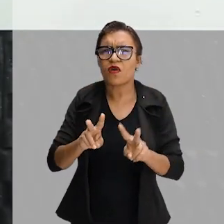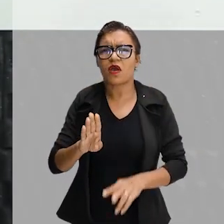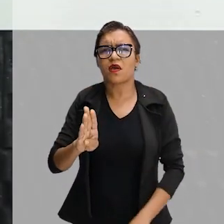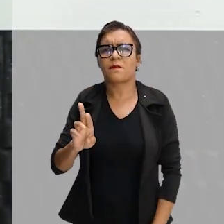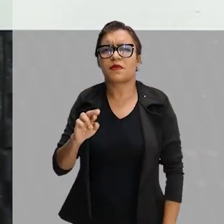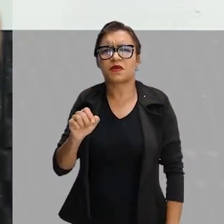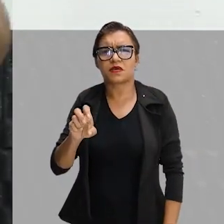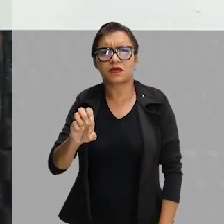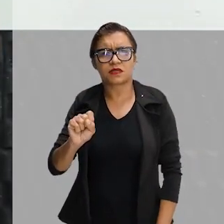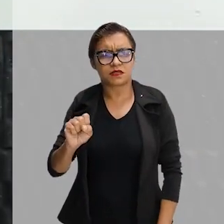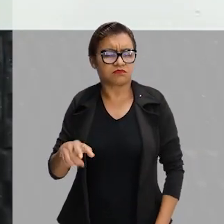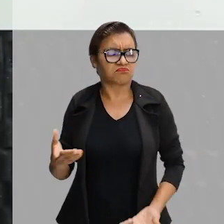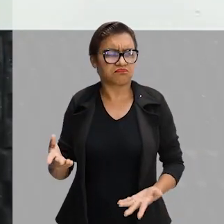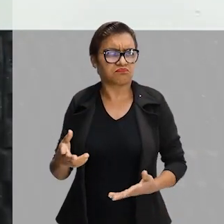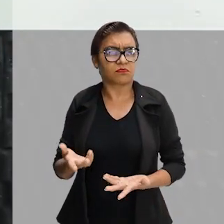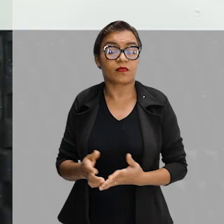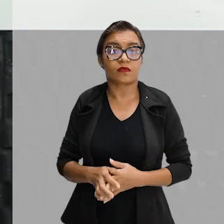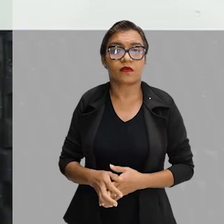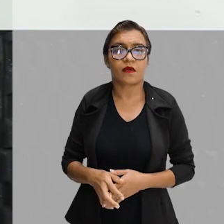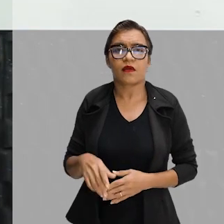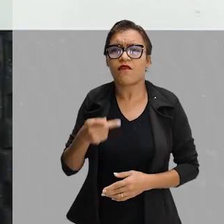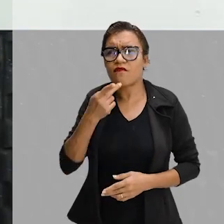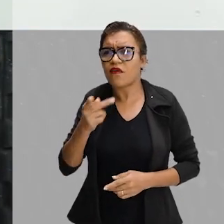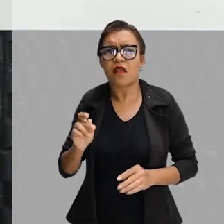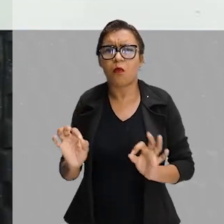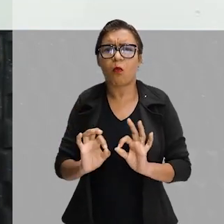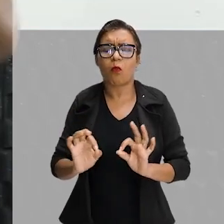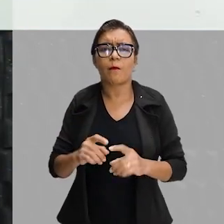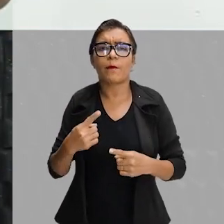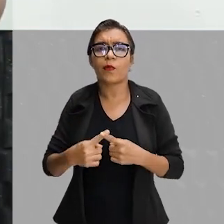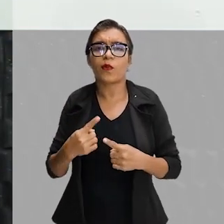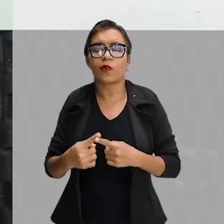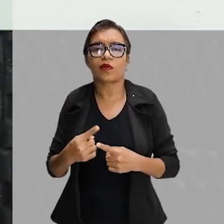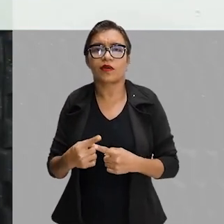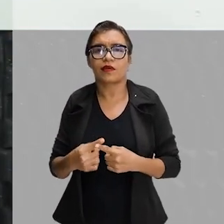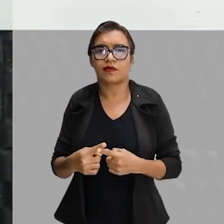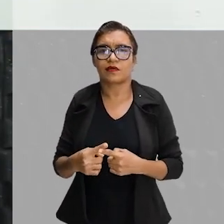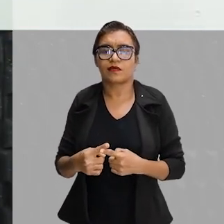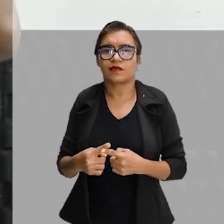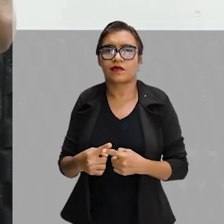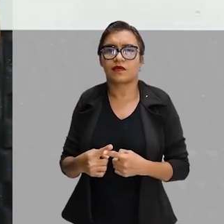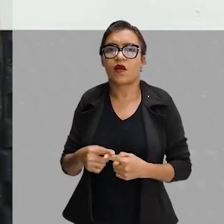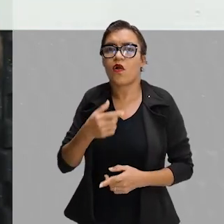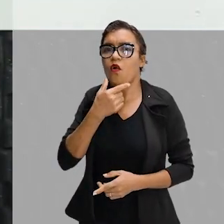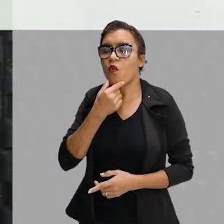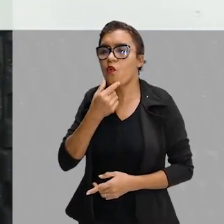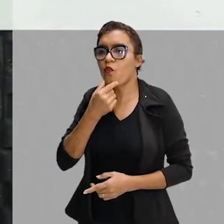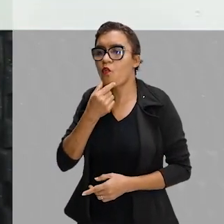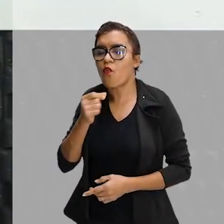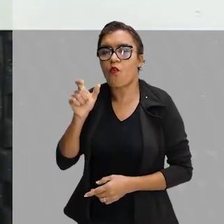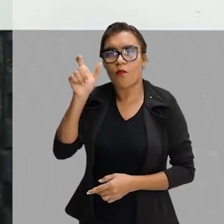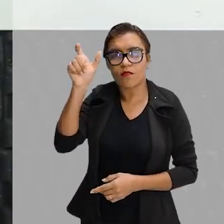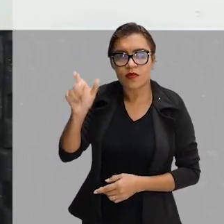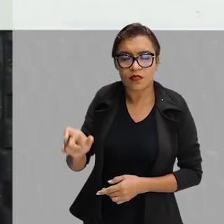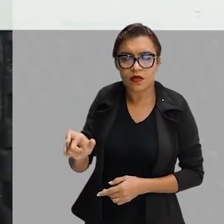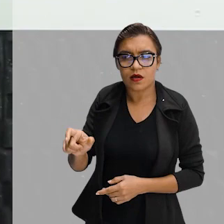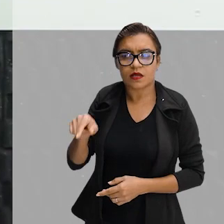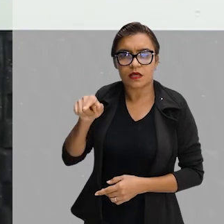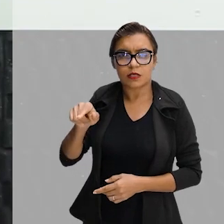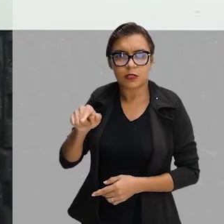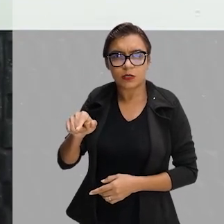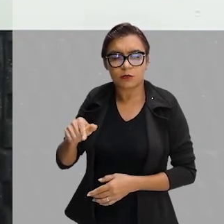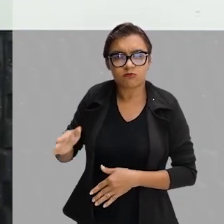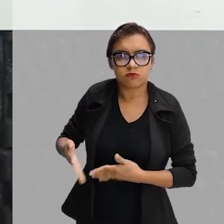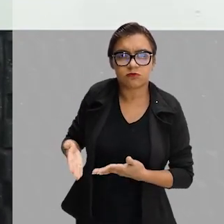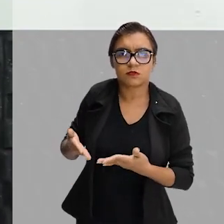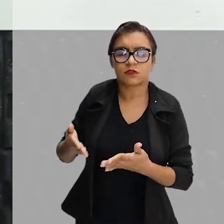não. Por que não se ouve mais falar? Porque o mesmo cara, que é o Jim O'Neill, um dos maiores investidores